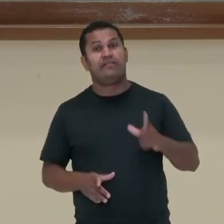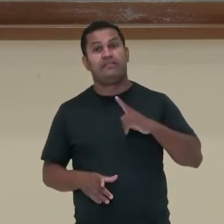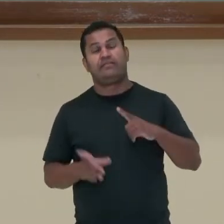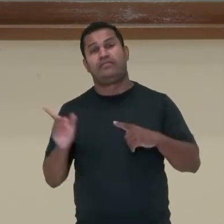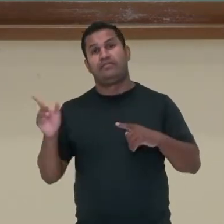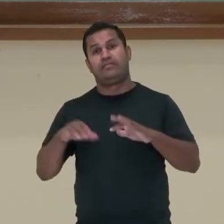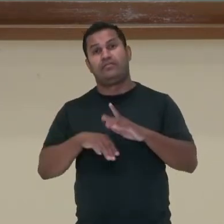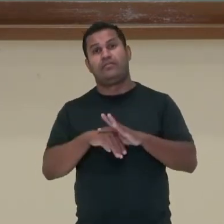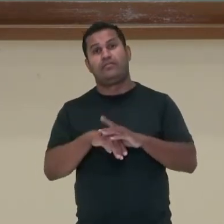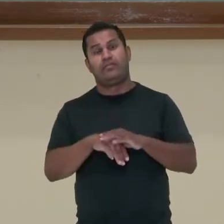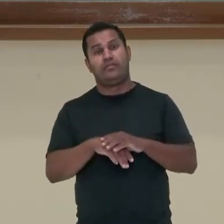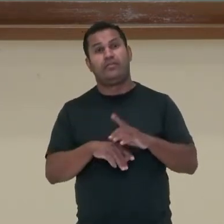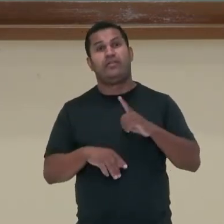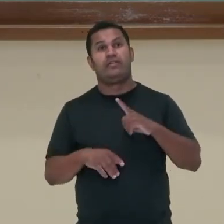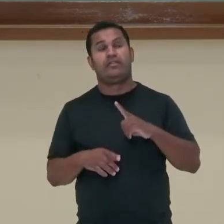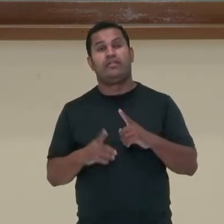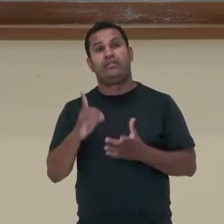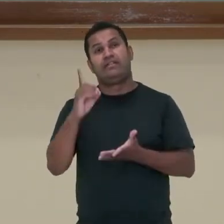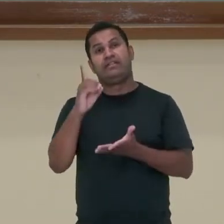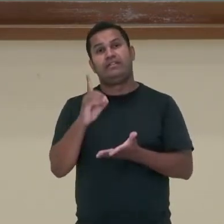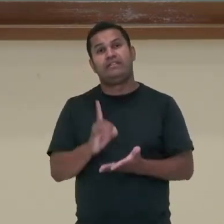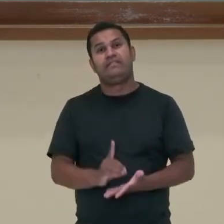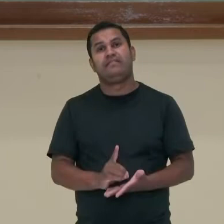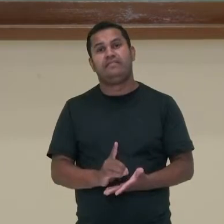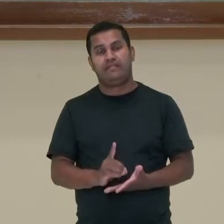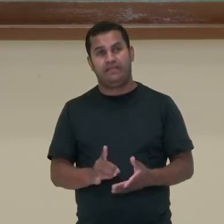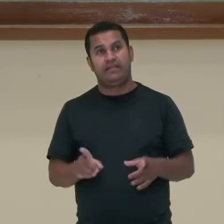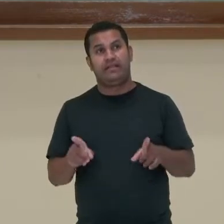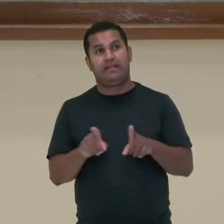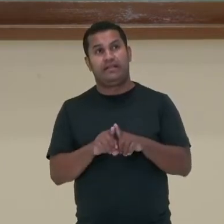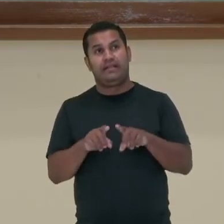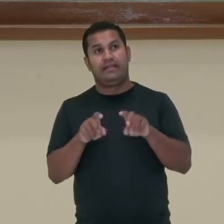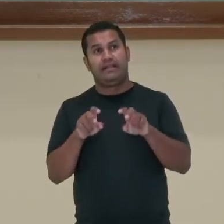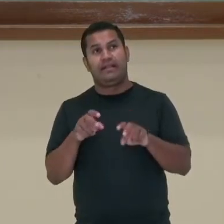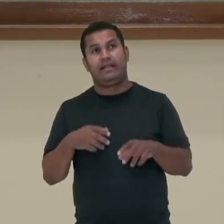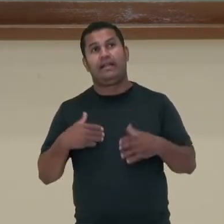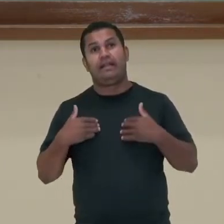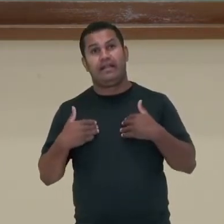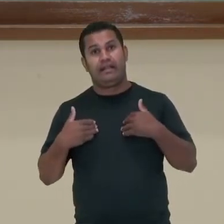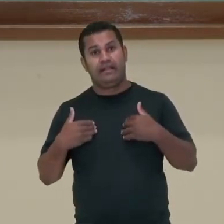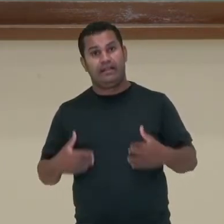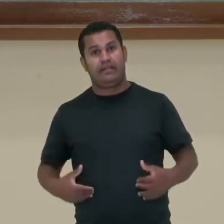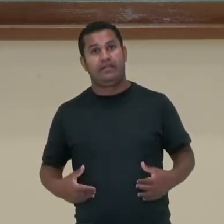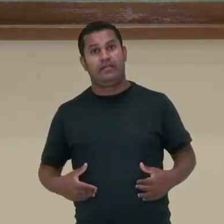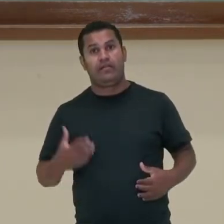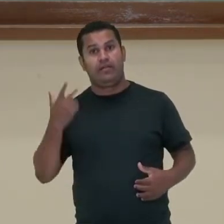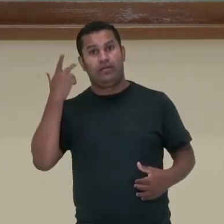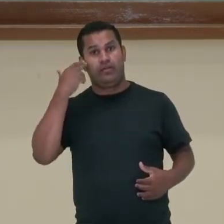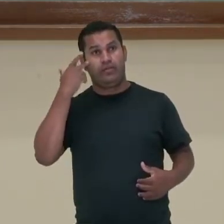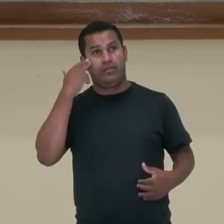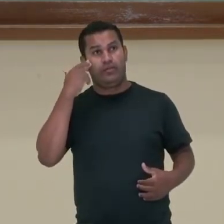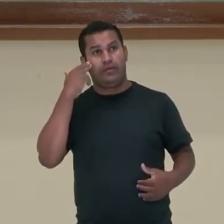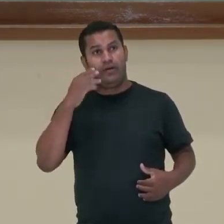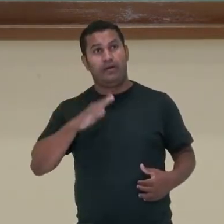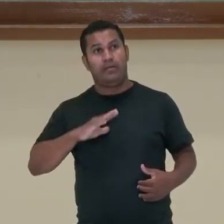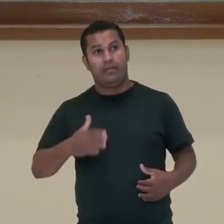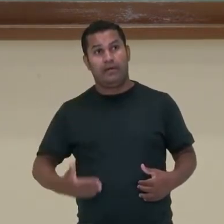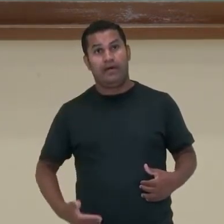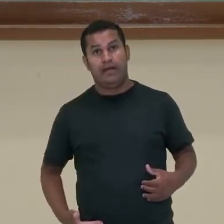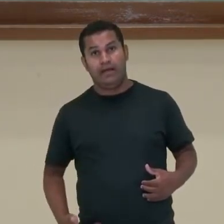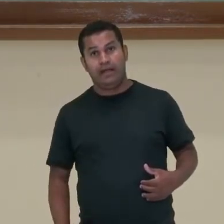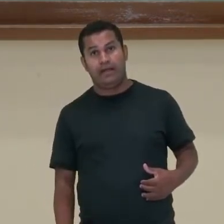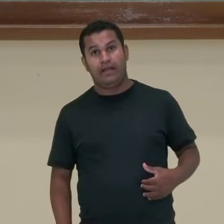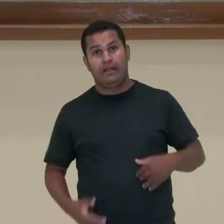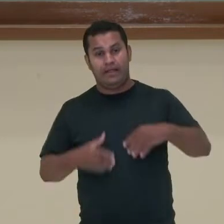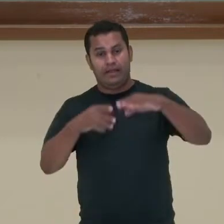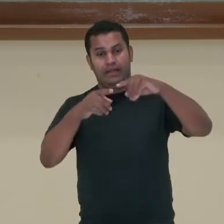nasceu com uma má formação. Então ele teve algumas fraturas nas suas pernas, então ele era um homem com um corpo normal, só que ele tinha pernas curtas, então ele era uma pessoa que não